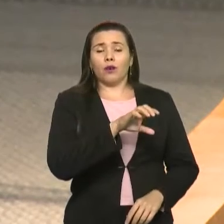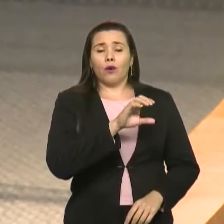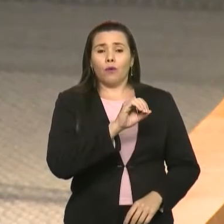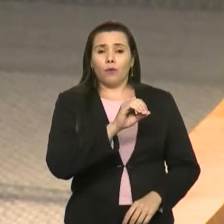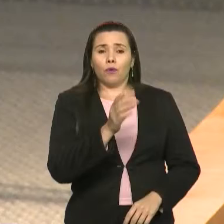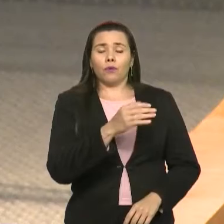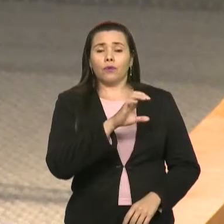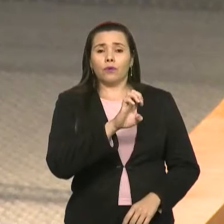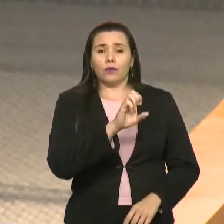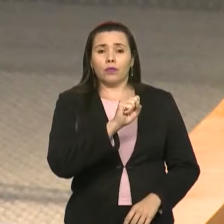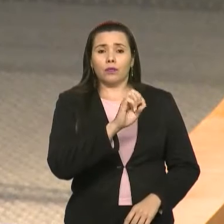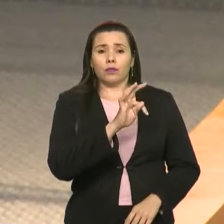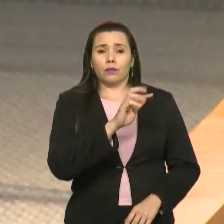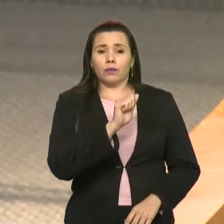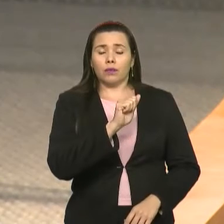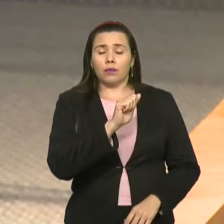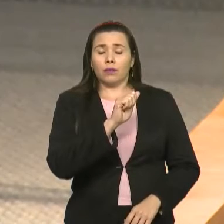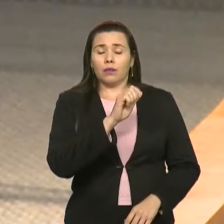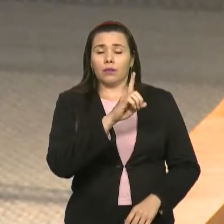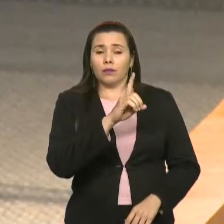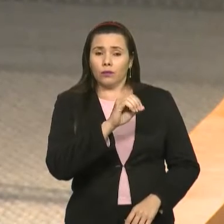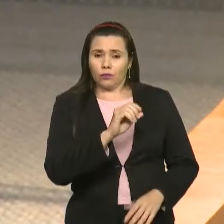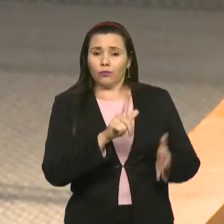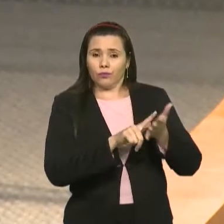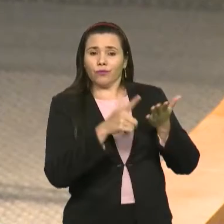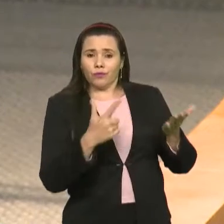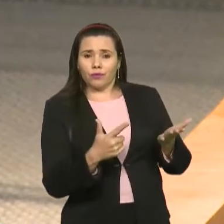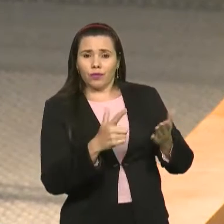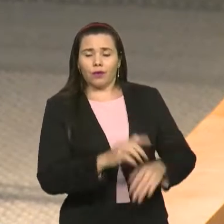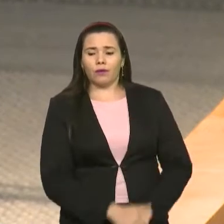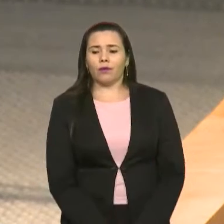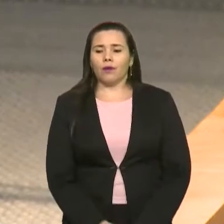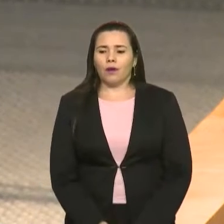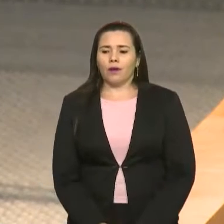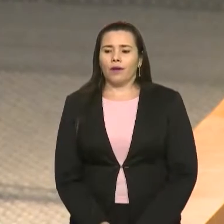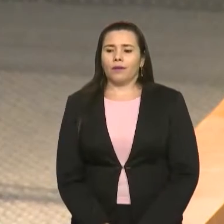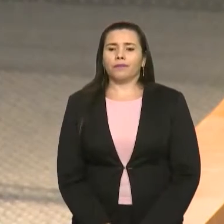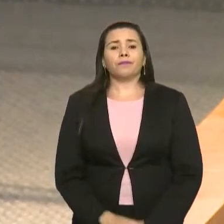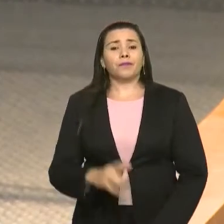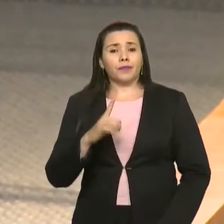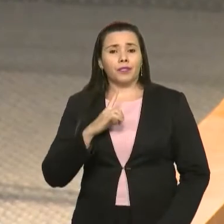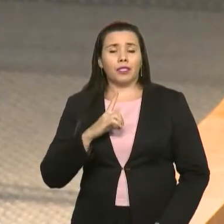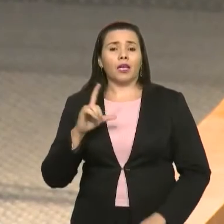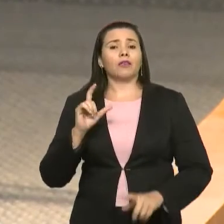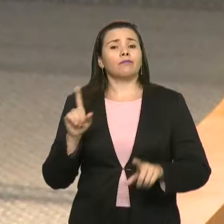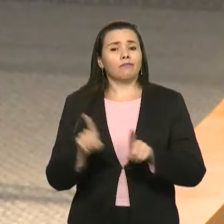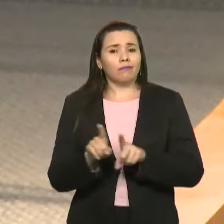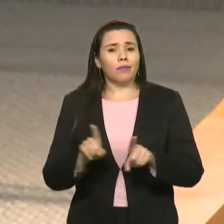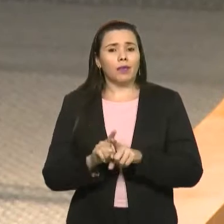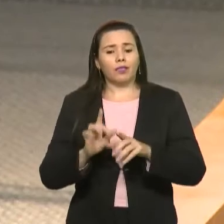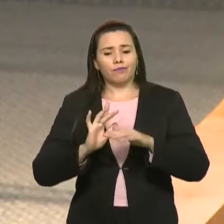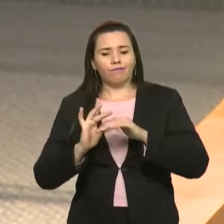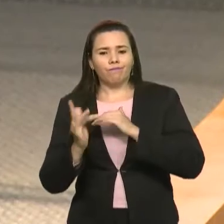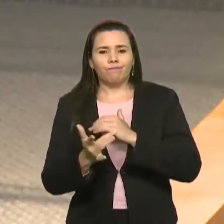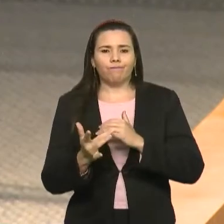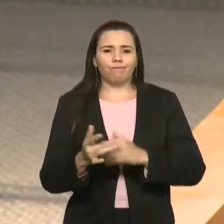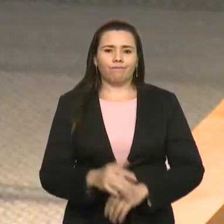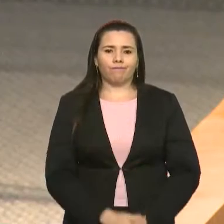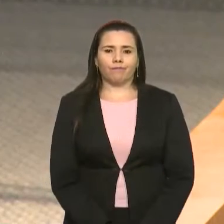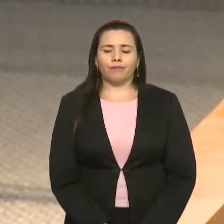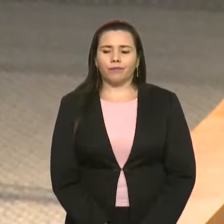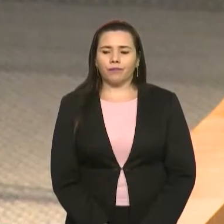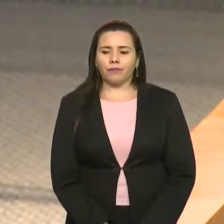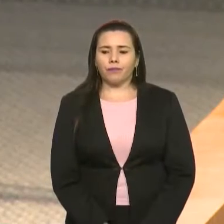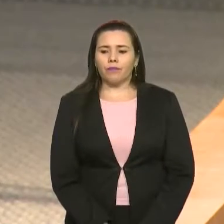O jornal é o precursor da policromia. Um jornal que criou a primeira página